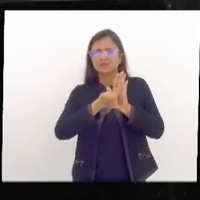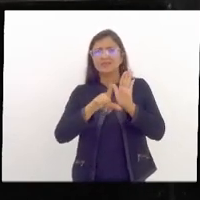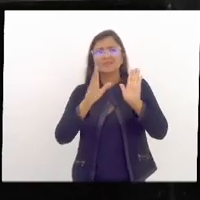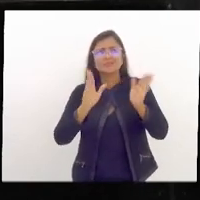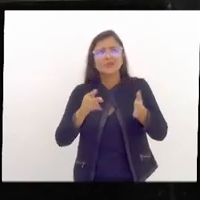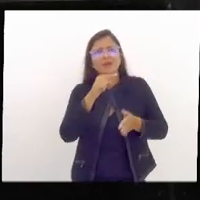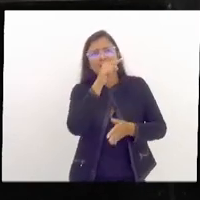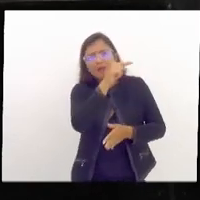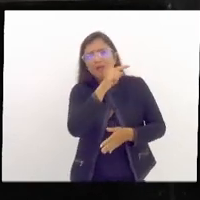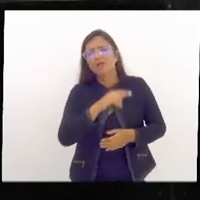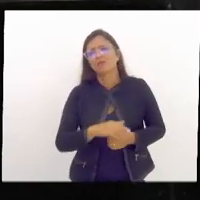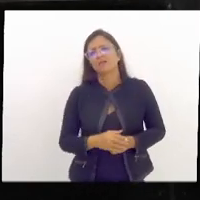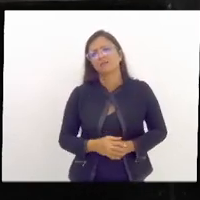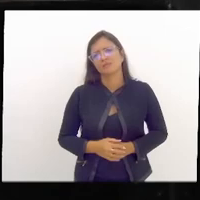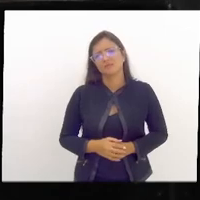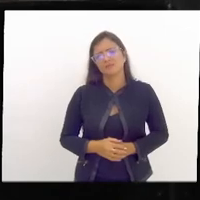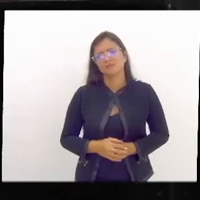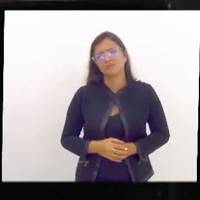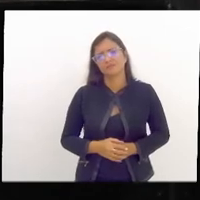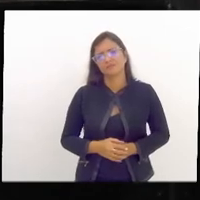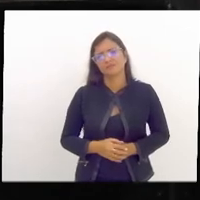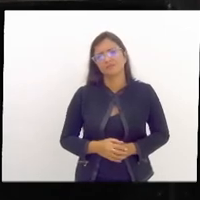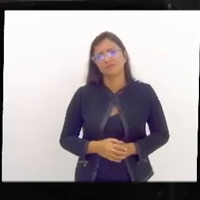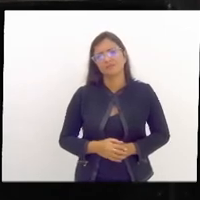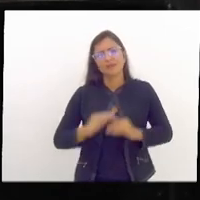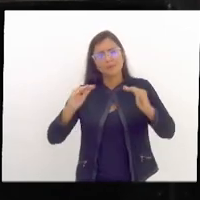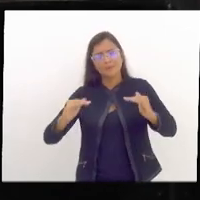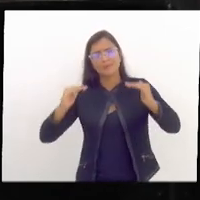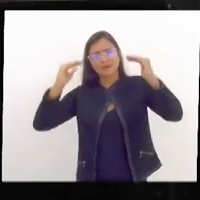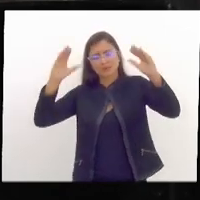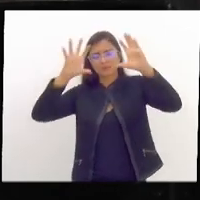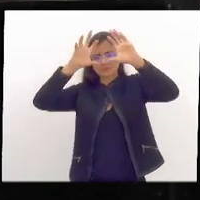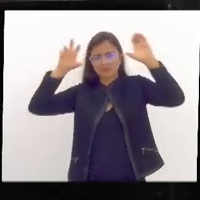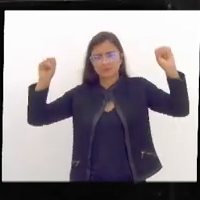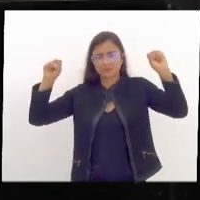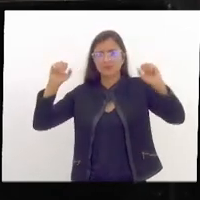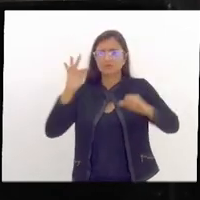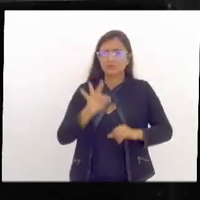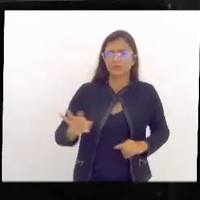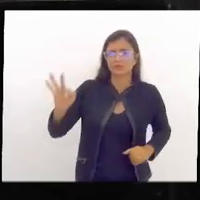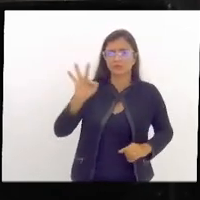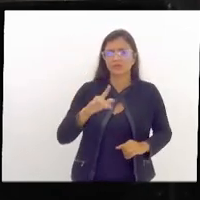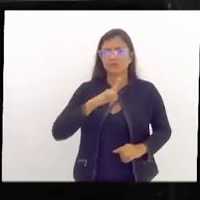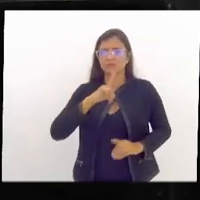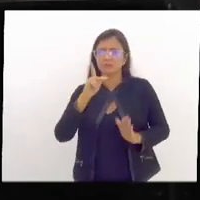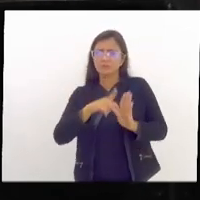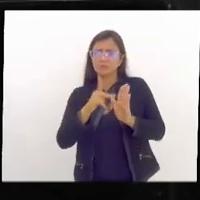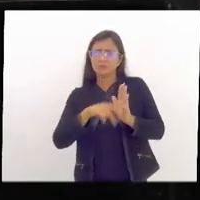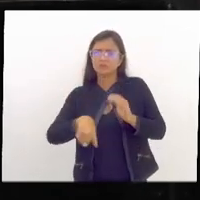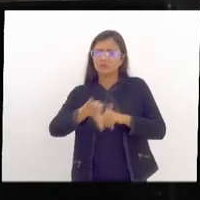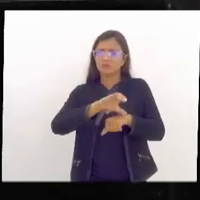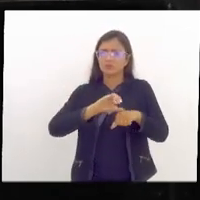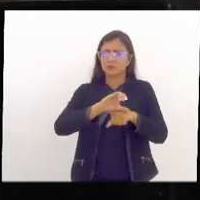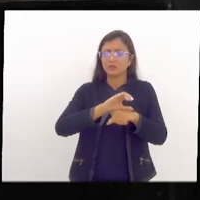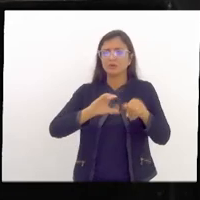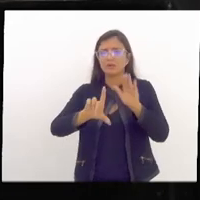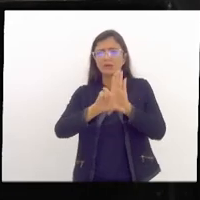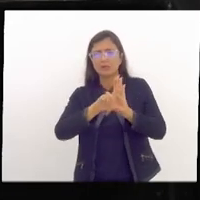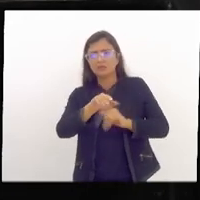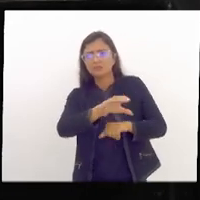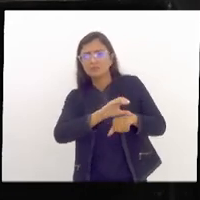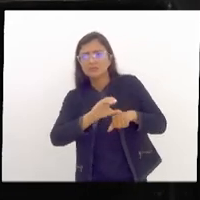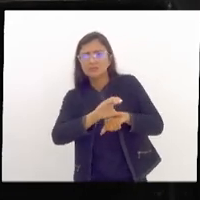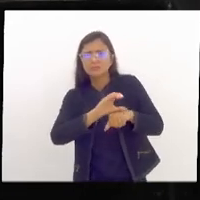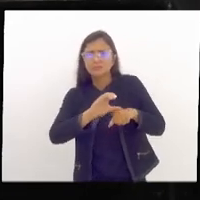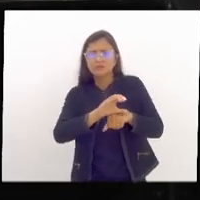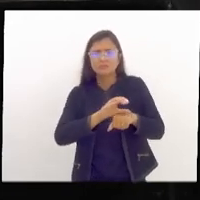foi considerado pelo Supremo Tribunal Federal como um projeto constitucional, como uma lei constitucional.